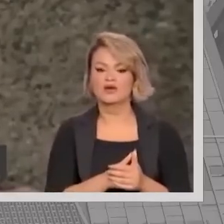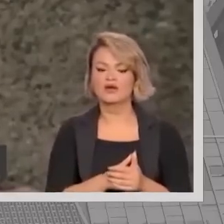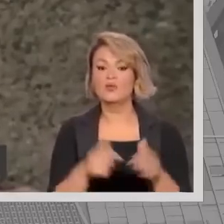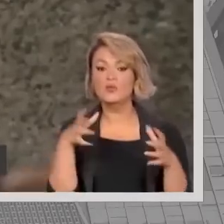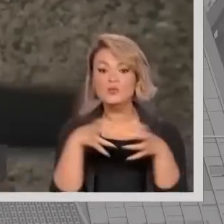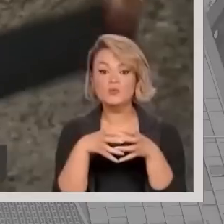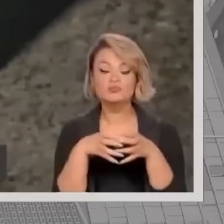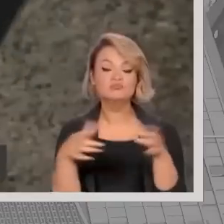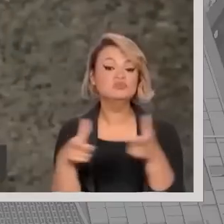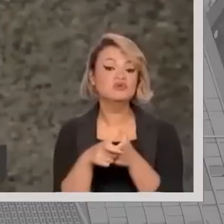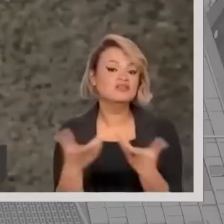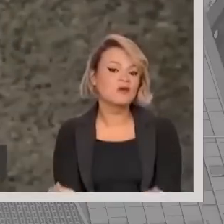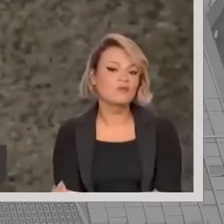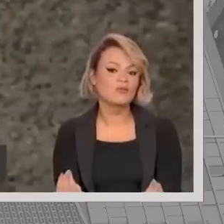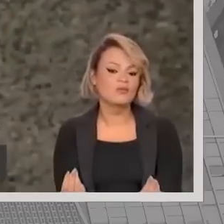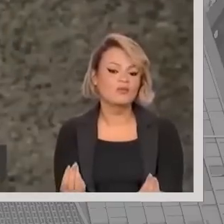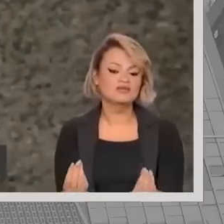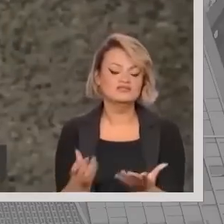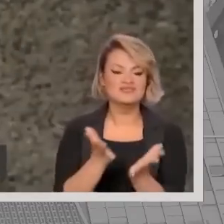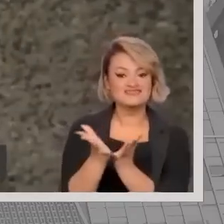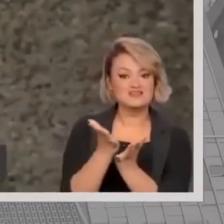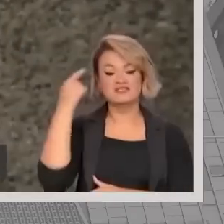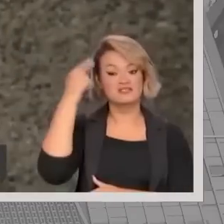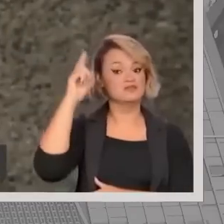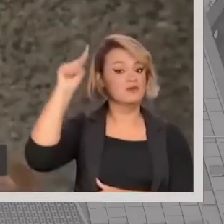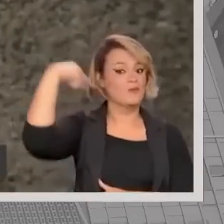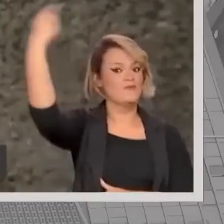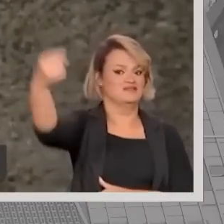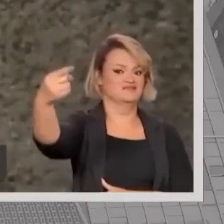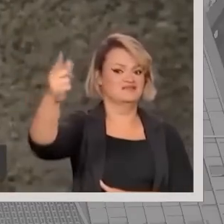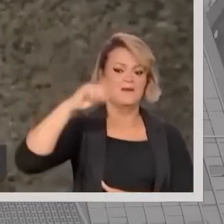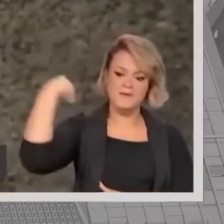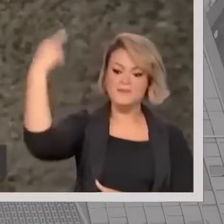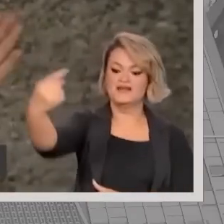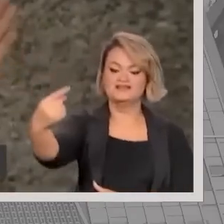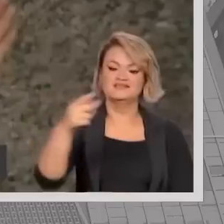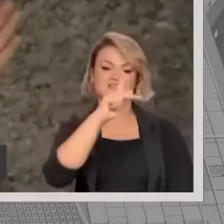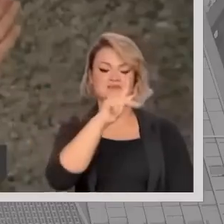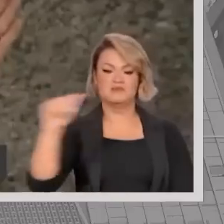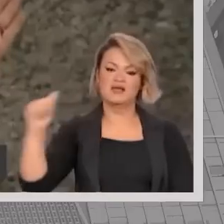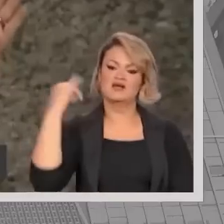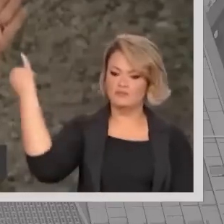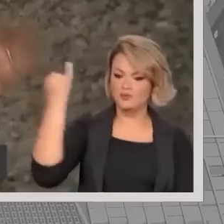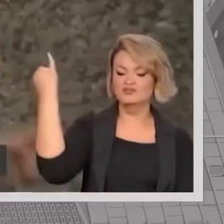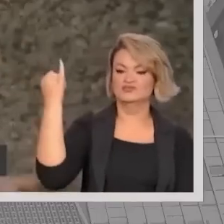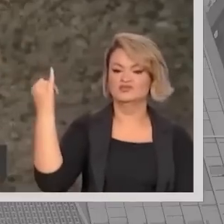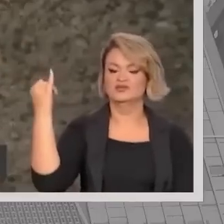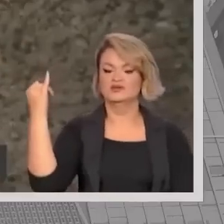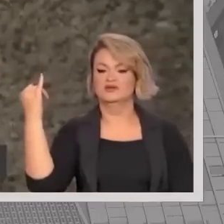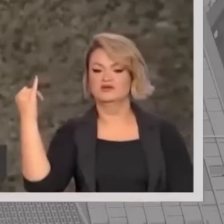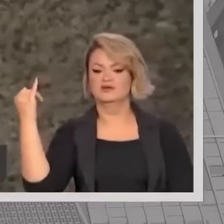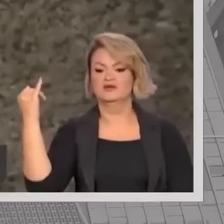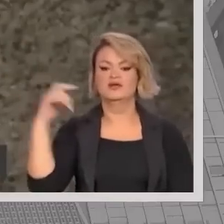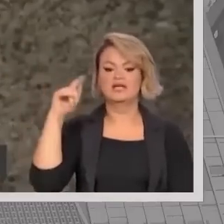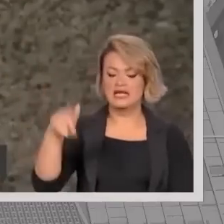aí. Pega aí. É impressionante isso. Mas, assim, voltando para a declaração da ministra. Para a declaração da ministra Simone Tebet. É